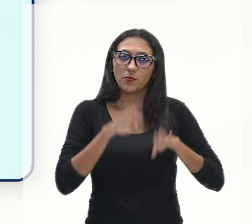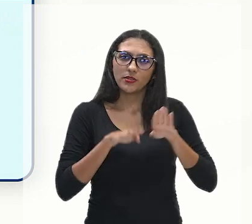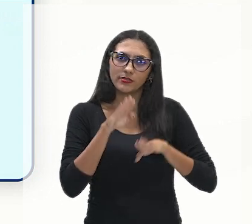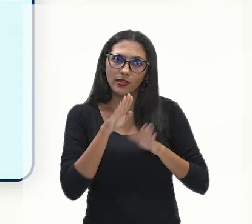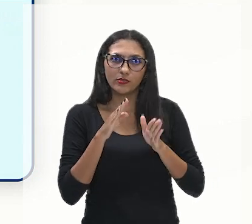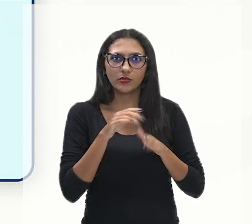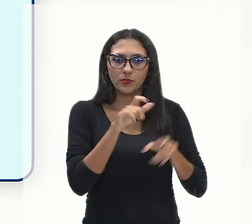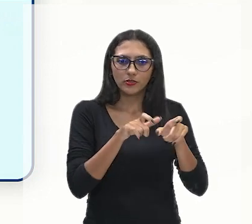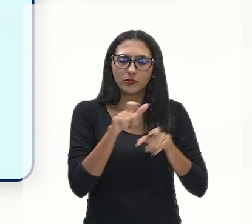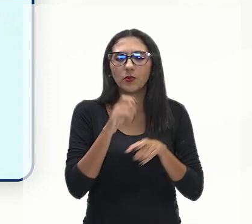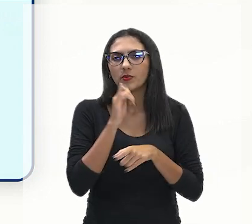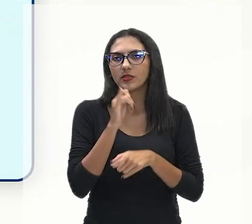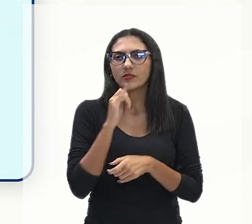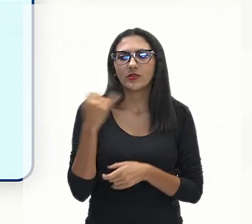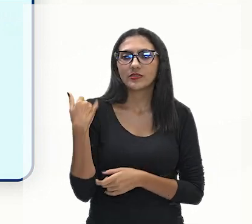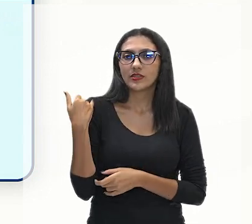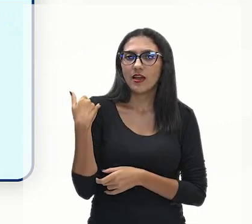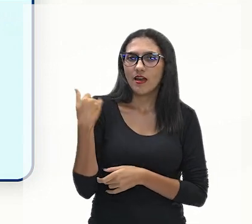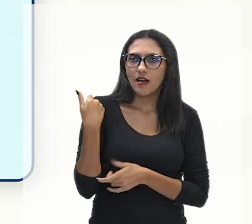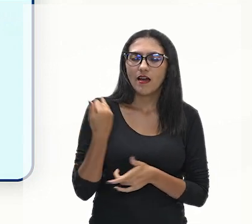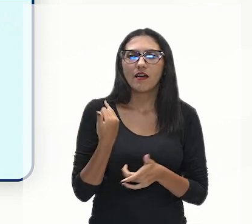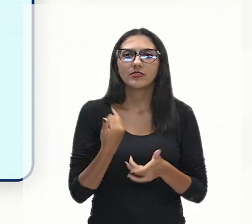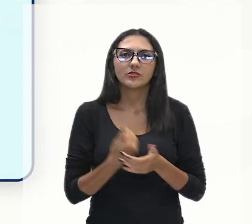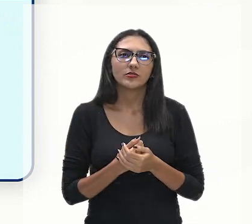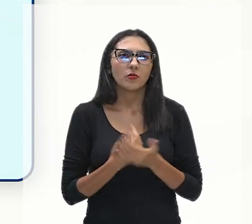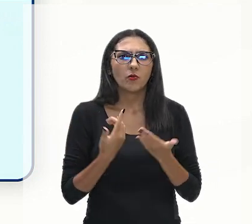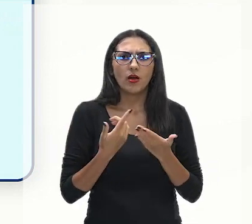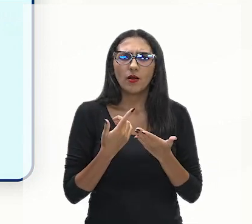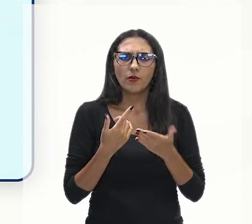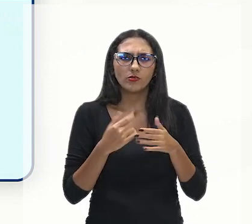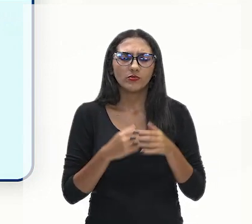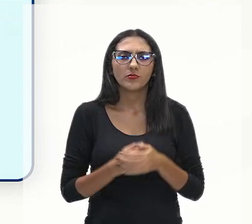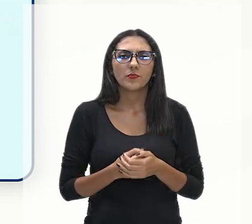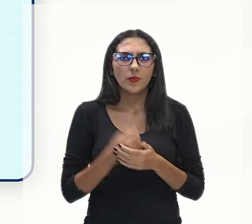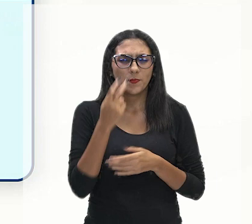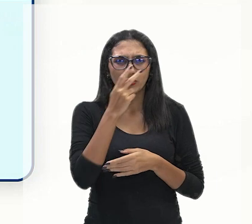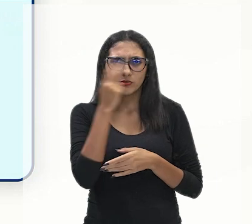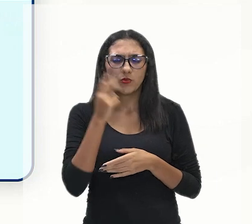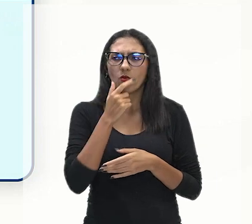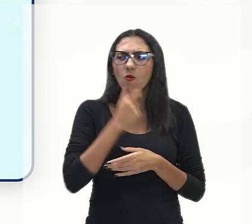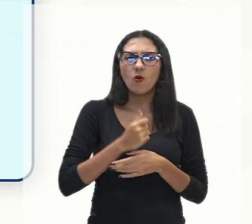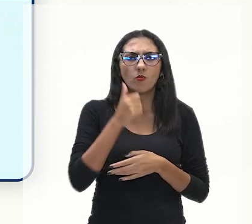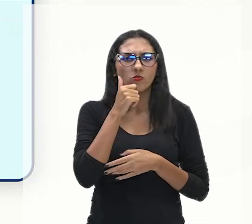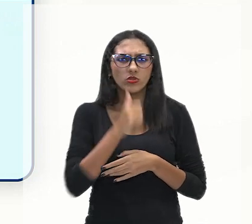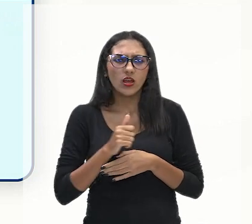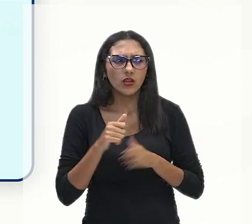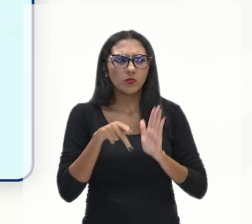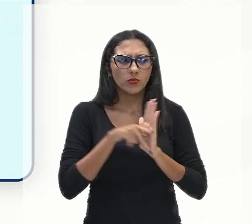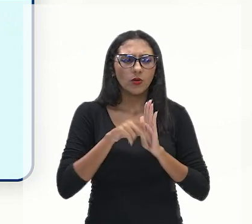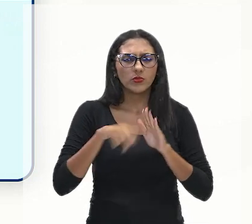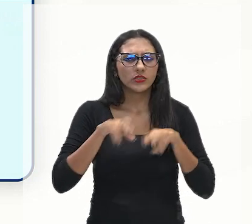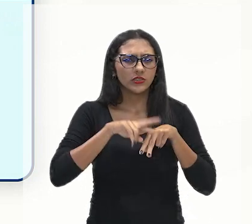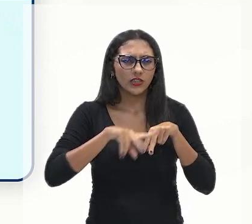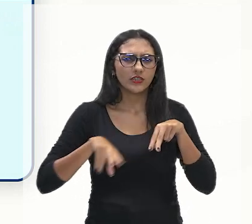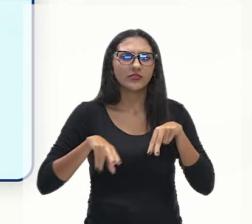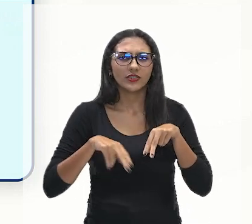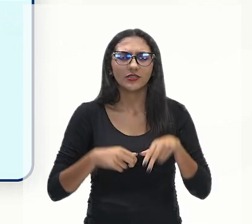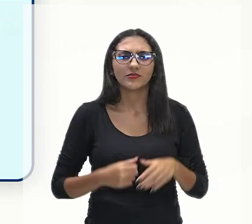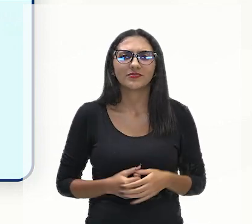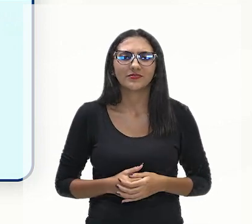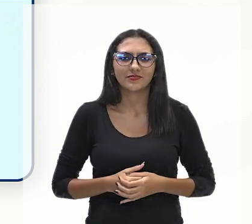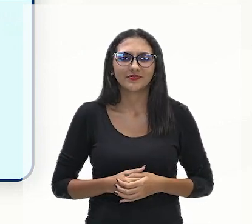idade, o gênero que eu quero alcançar através do meu texto, eu vou adaptar as palavras que eu vou